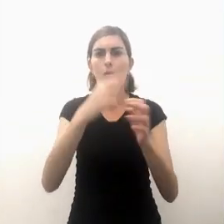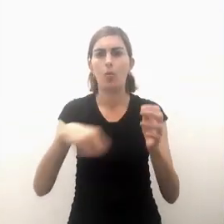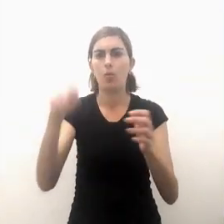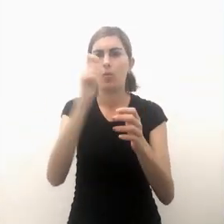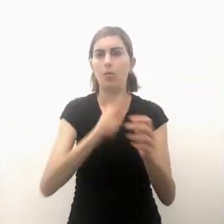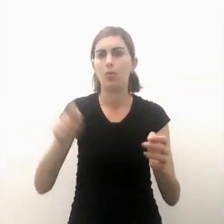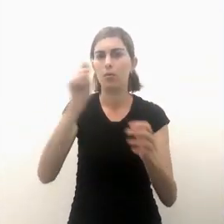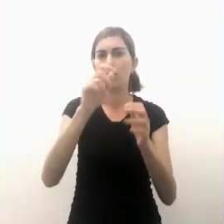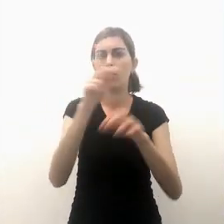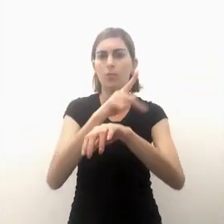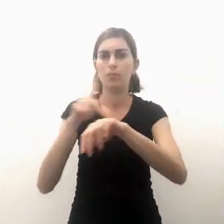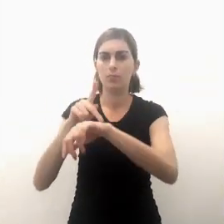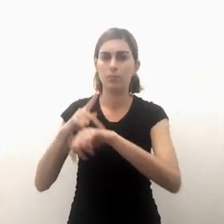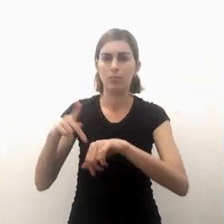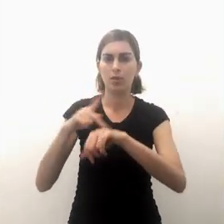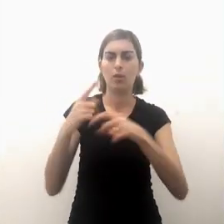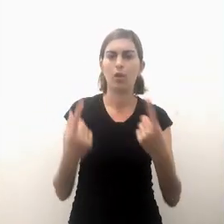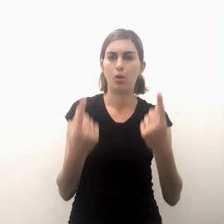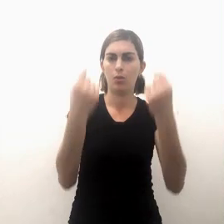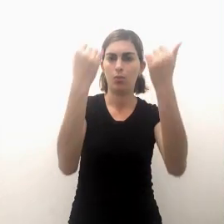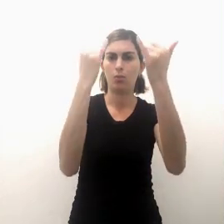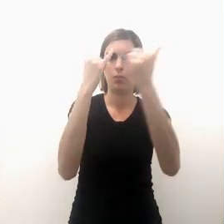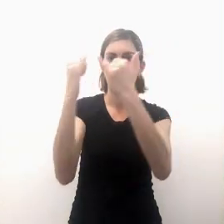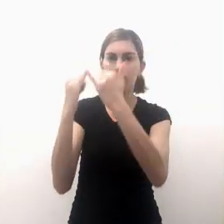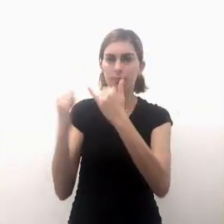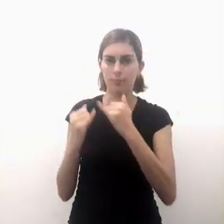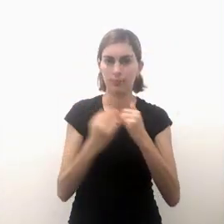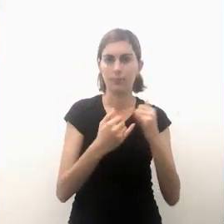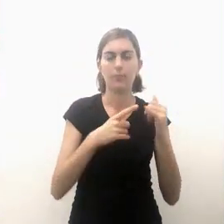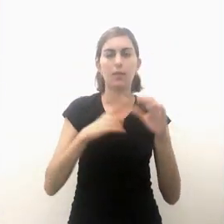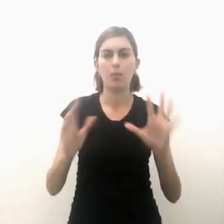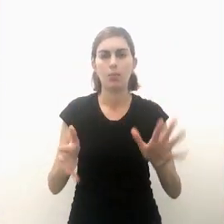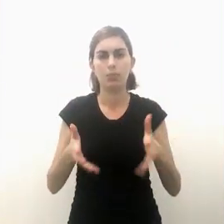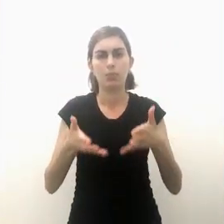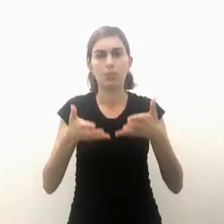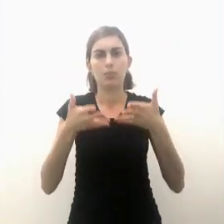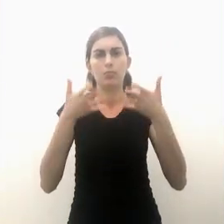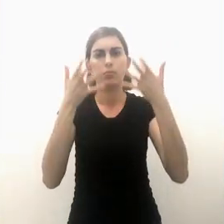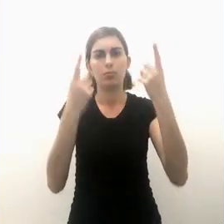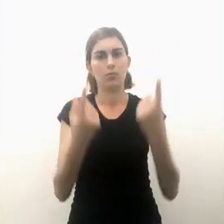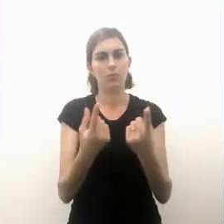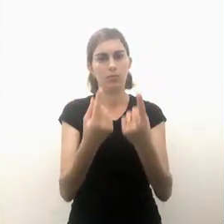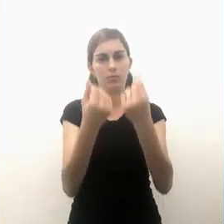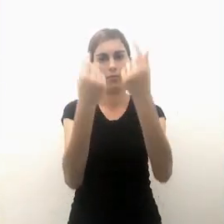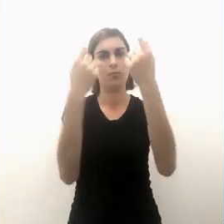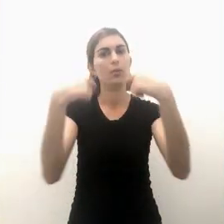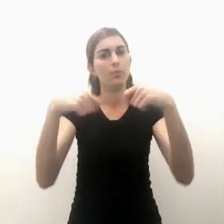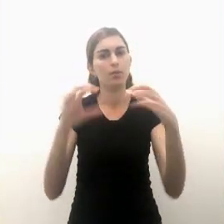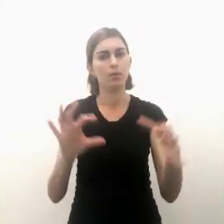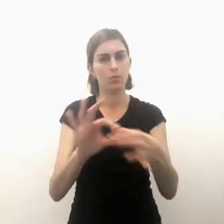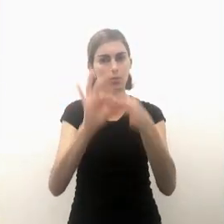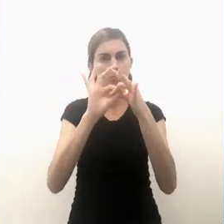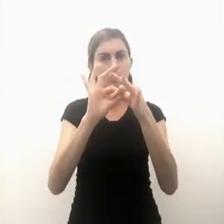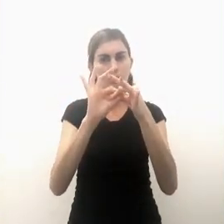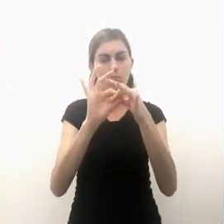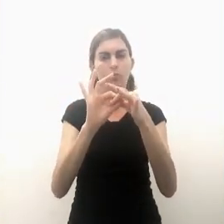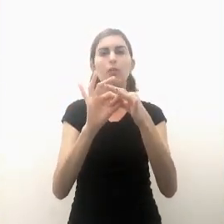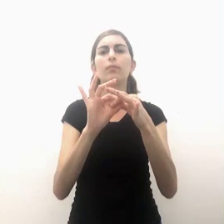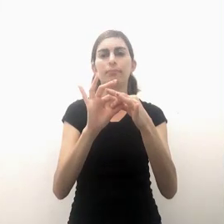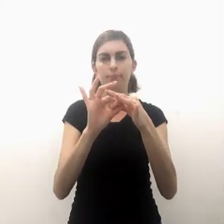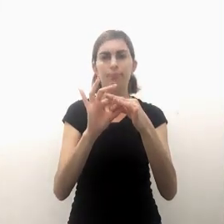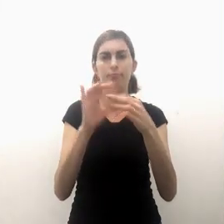alguns países que têm economias parecidas, tá, gente? E que estão emergindo economicamente e precisam se unir